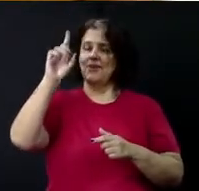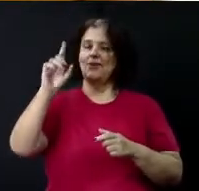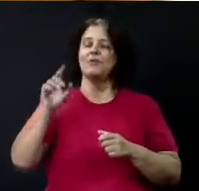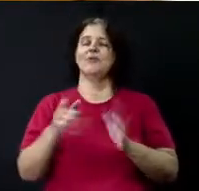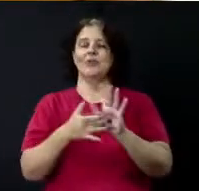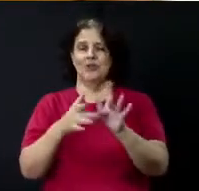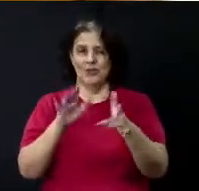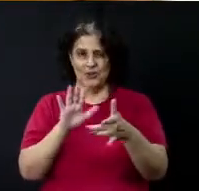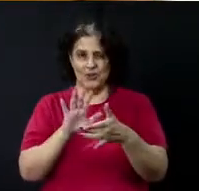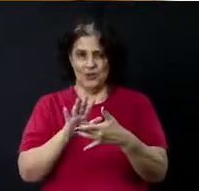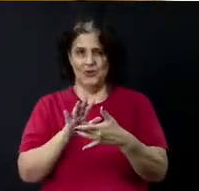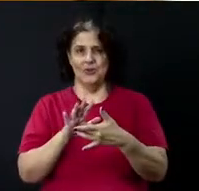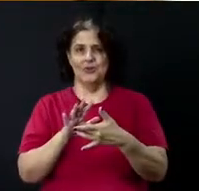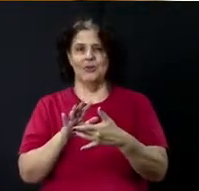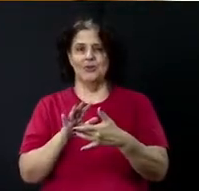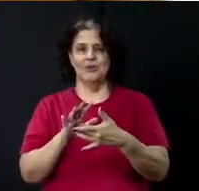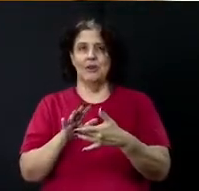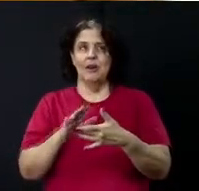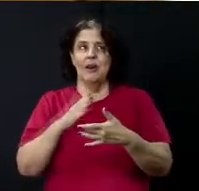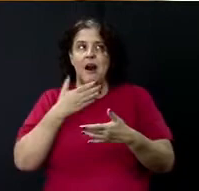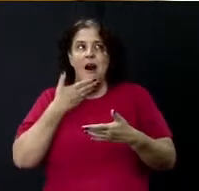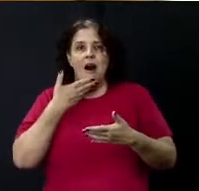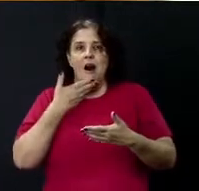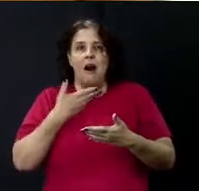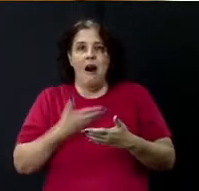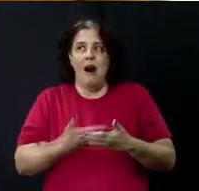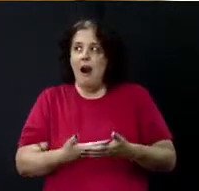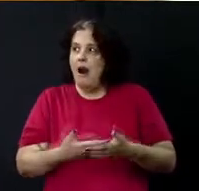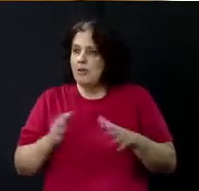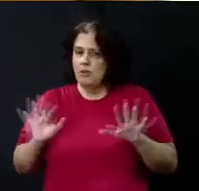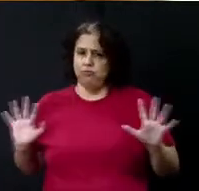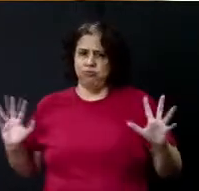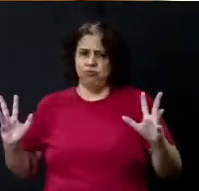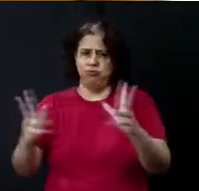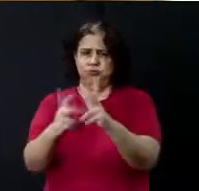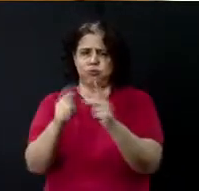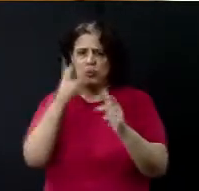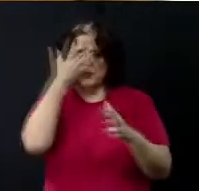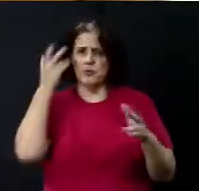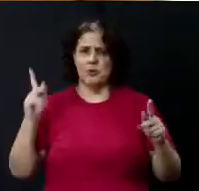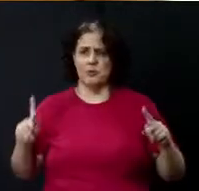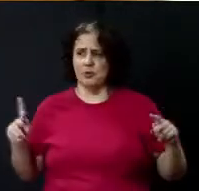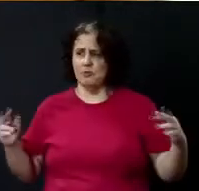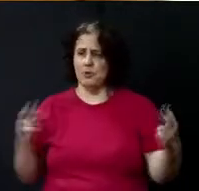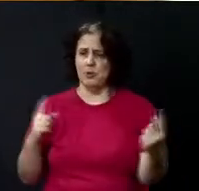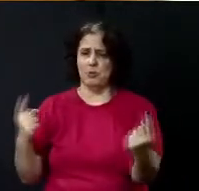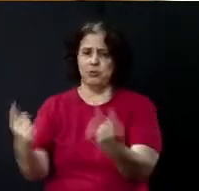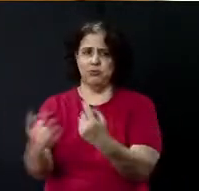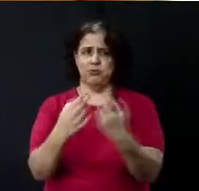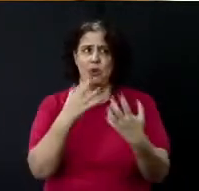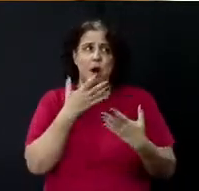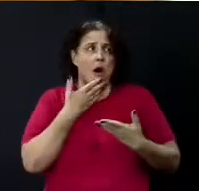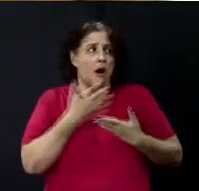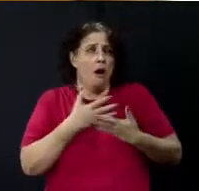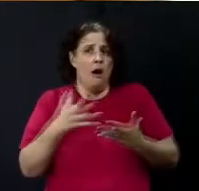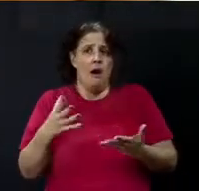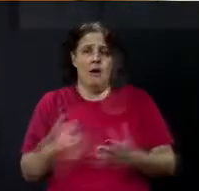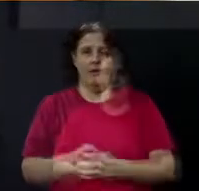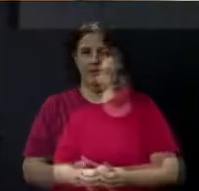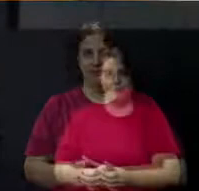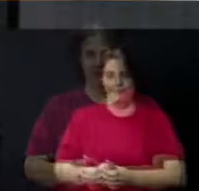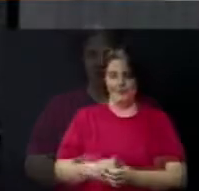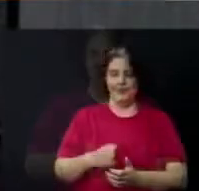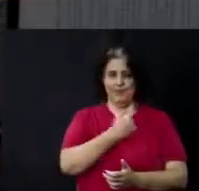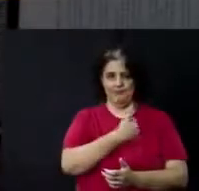um espanto geral. Isso nós veremos aqui nessa passagem, essas 4 coisas. Caminhando